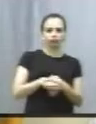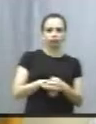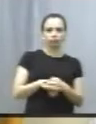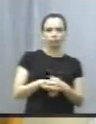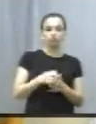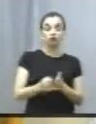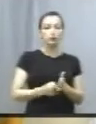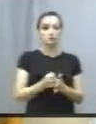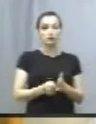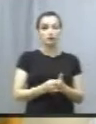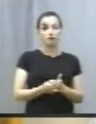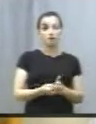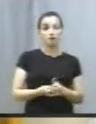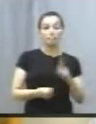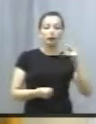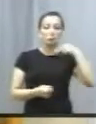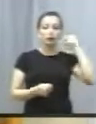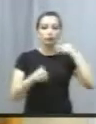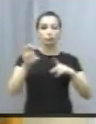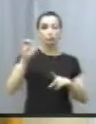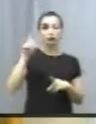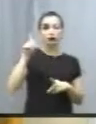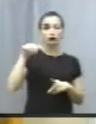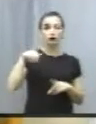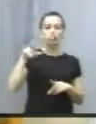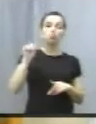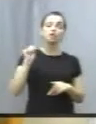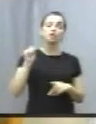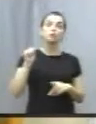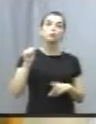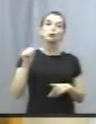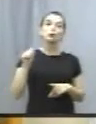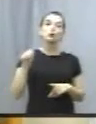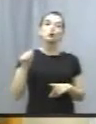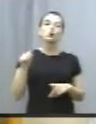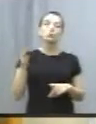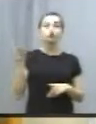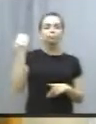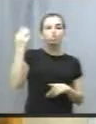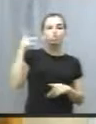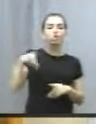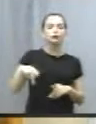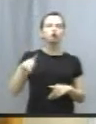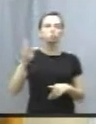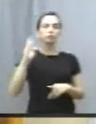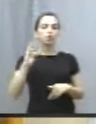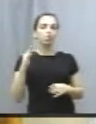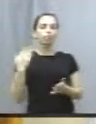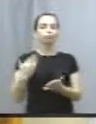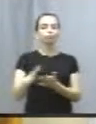A nobre vereadora Edna, na época, no PT, perdeu uma eleição.